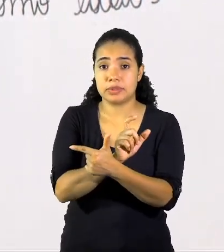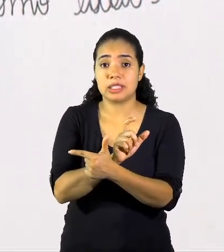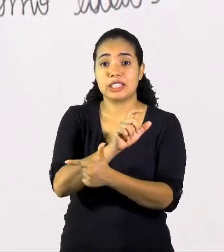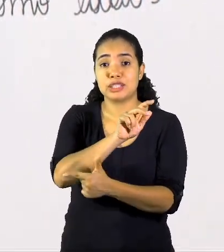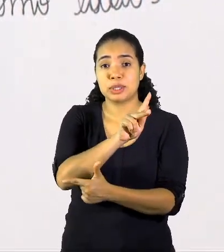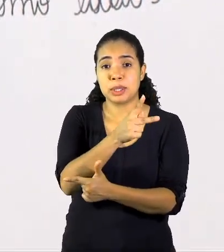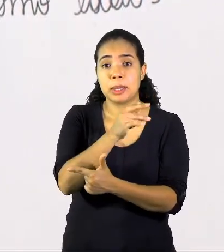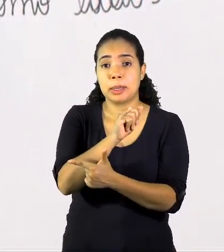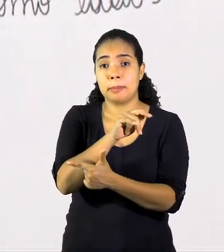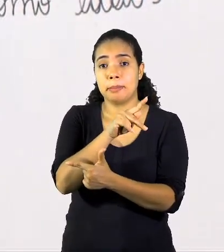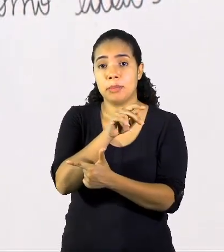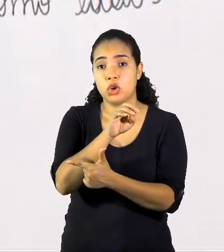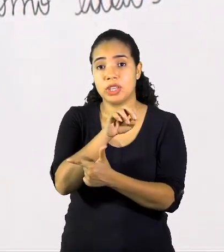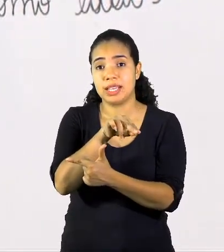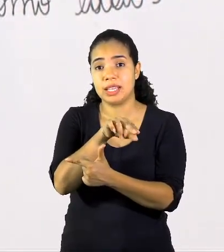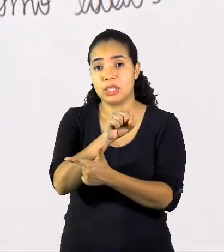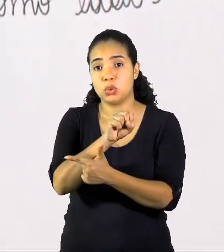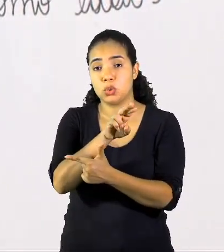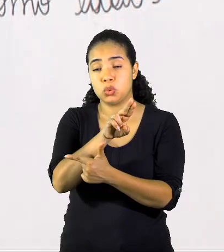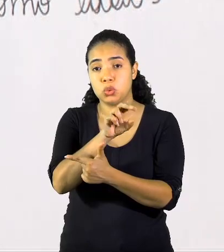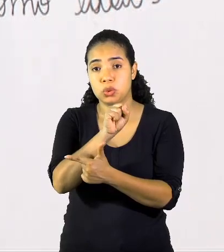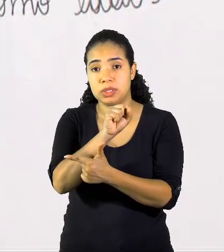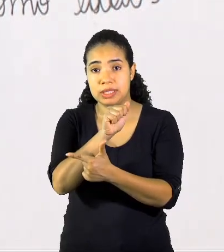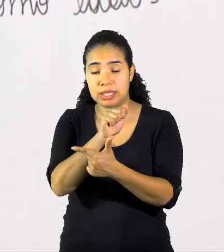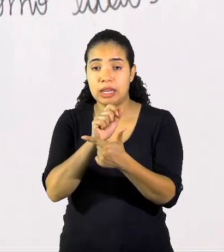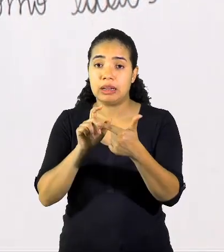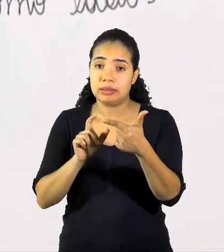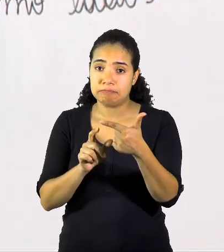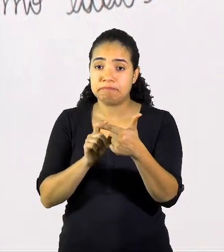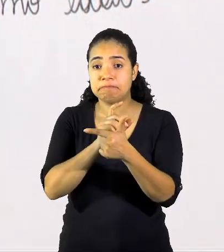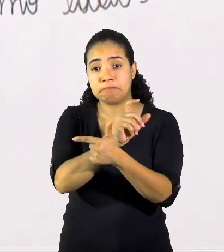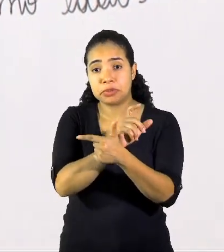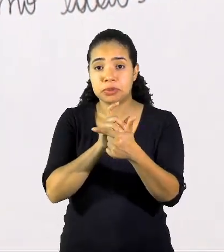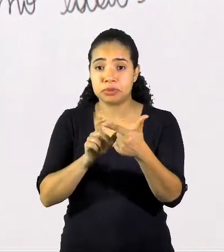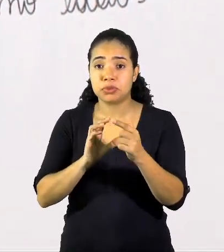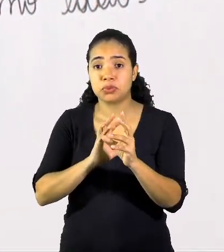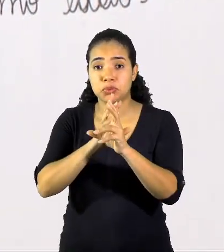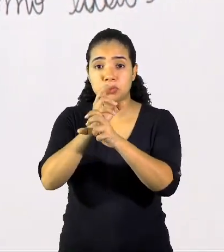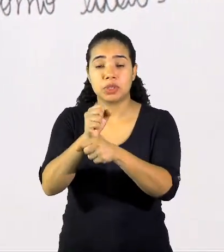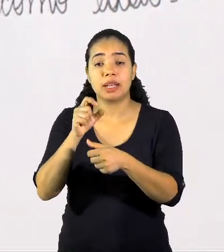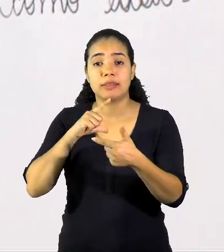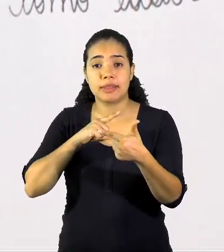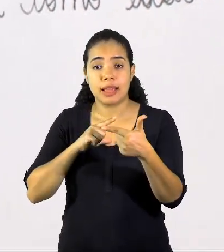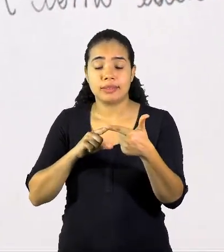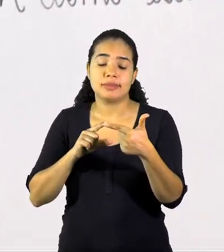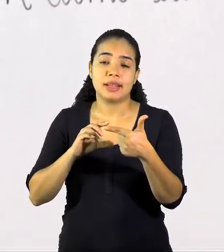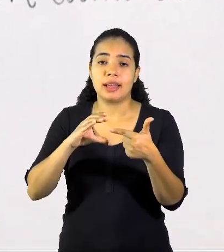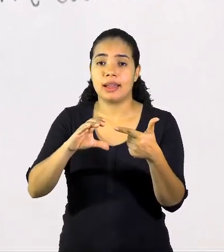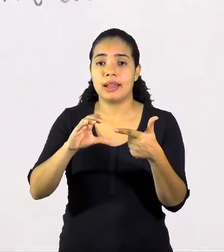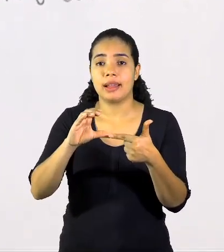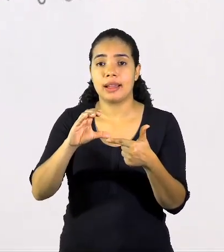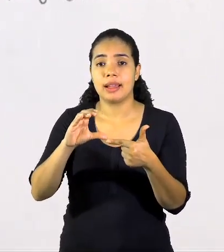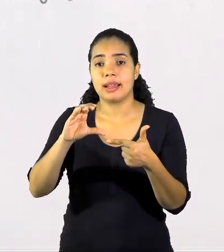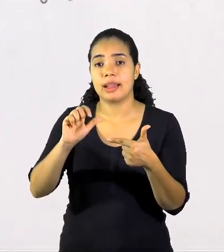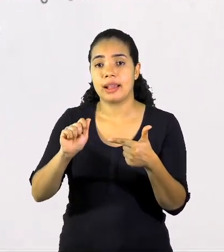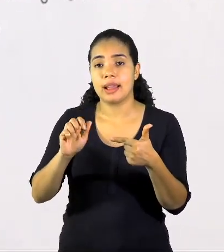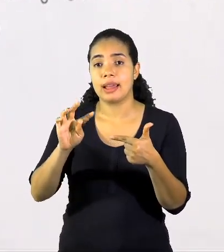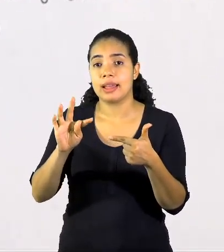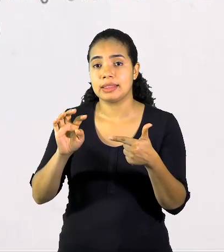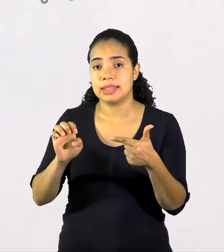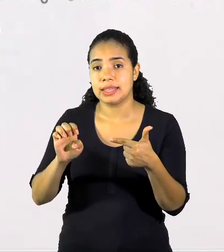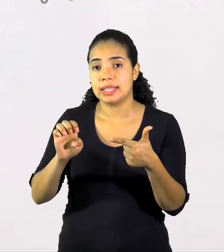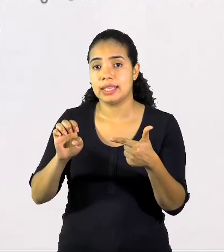áreas dos quadrados que tem como cada um dos lados os catetos. Então, vamos lá,